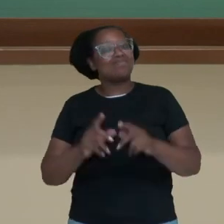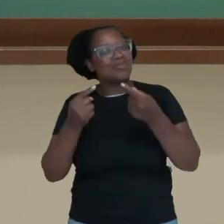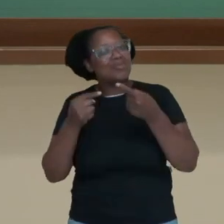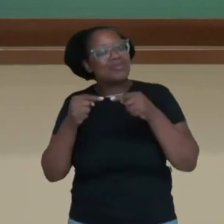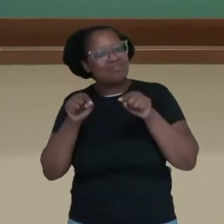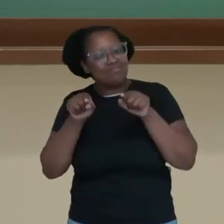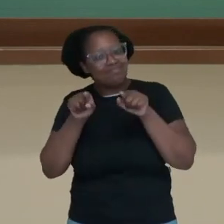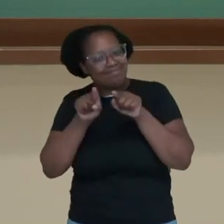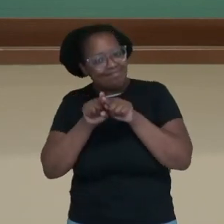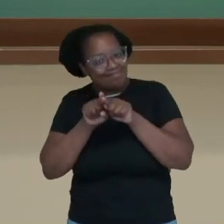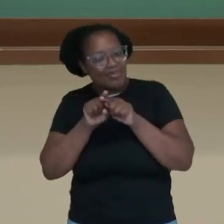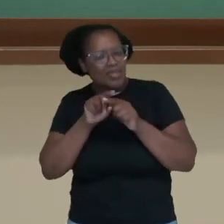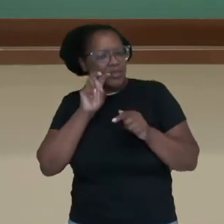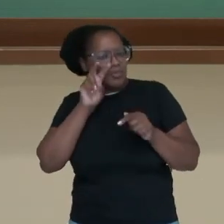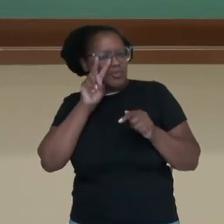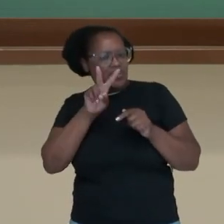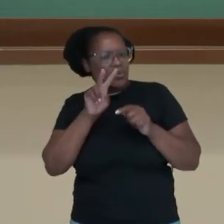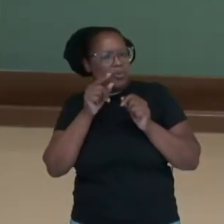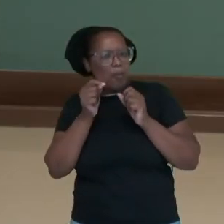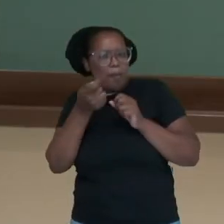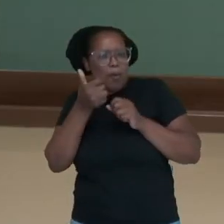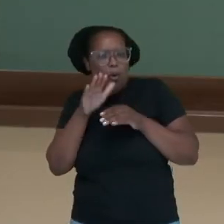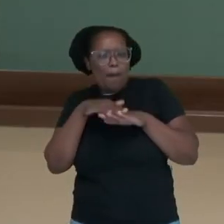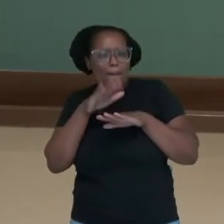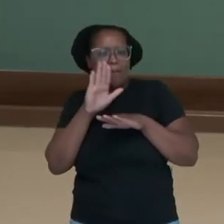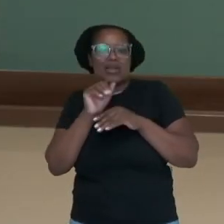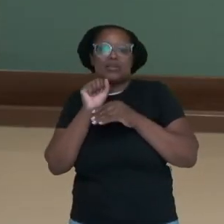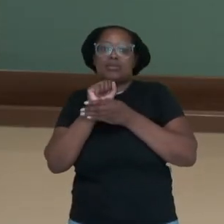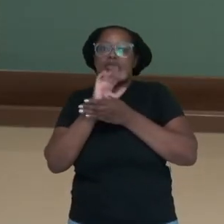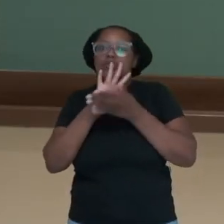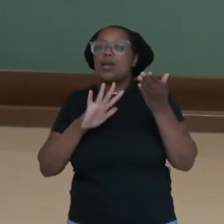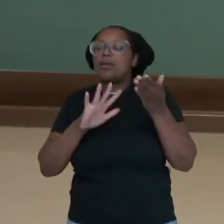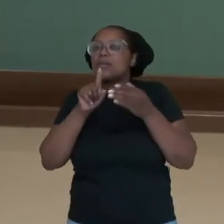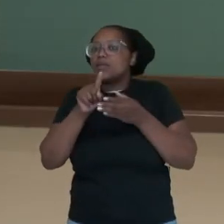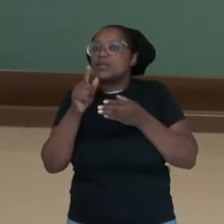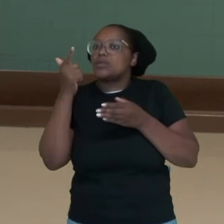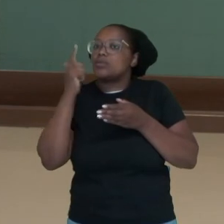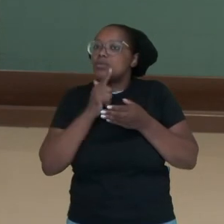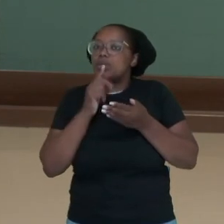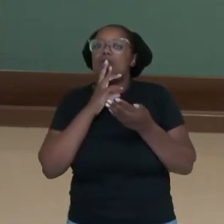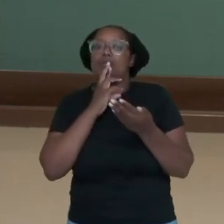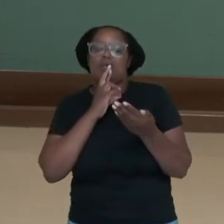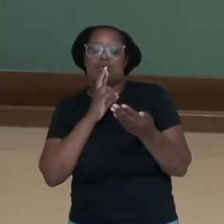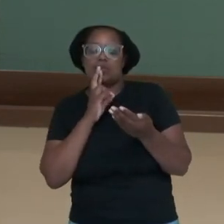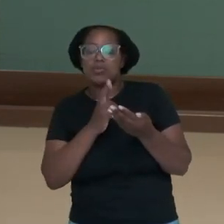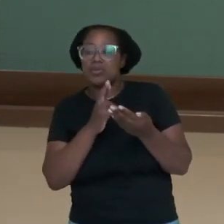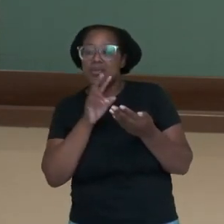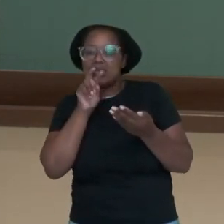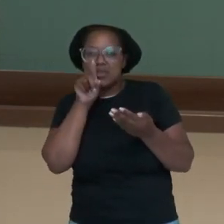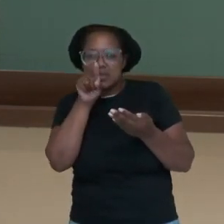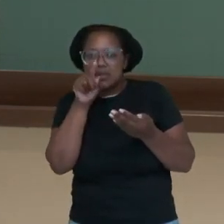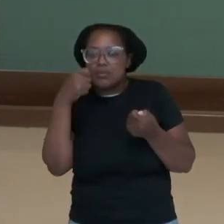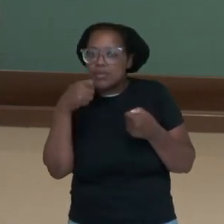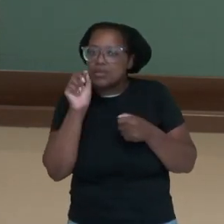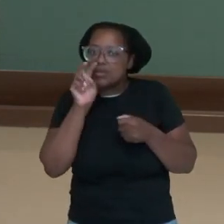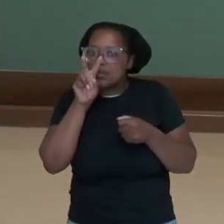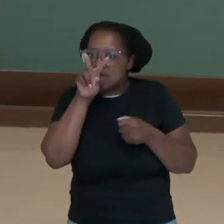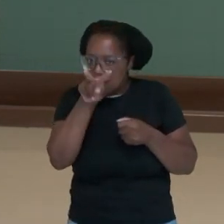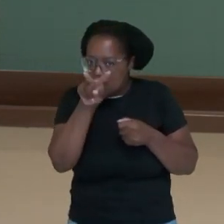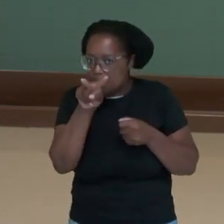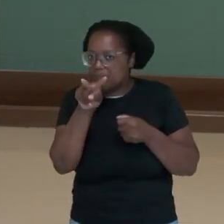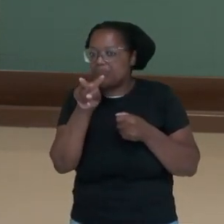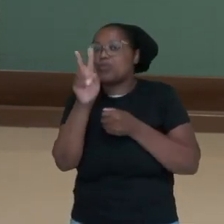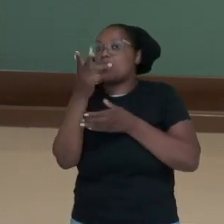Retornamos. Vamos ver um pouco mais sobre essa atividade? Para você resolver, você tem que olhar a teia alimentar aqui embaixo,